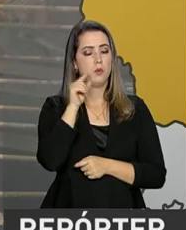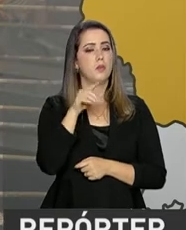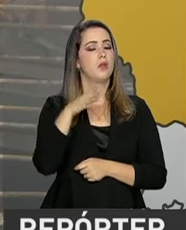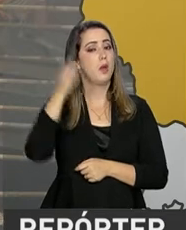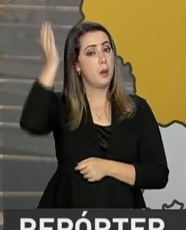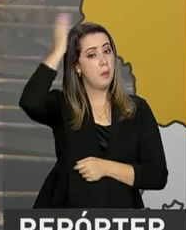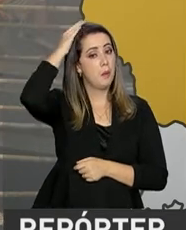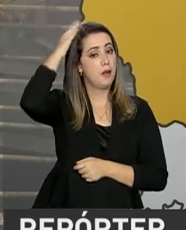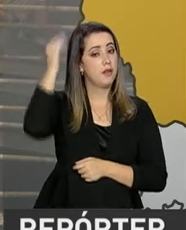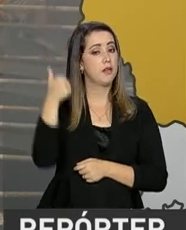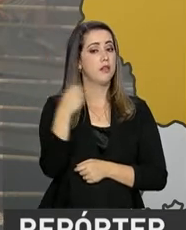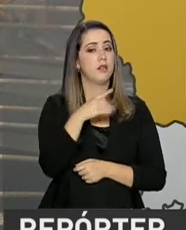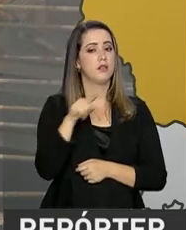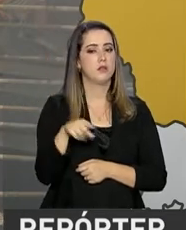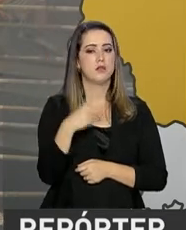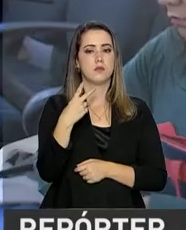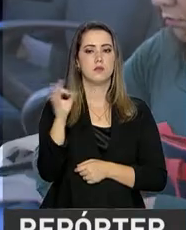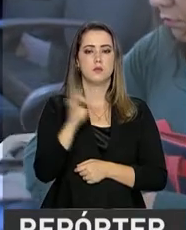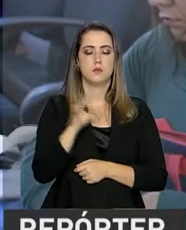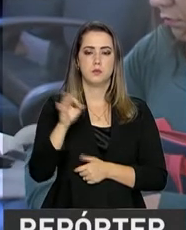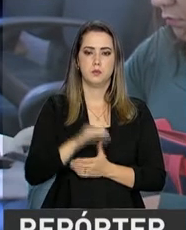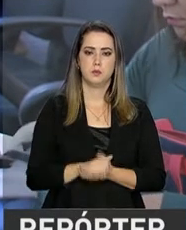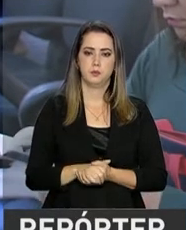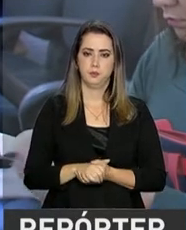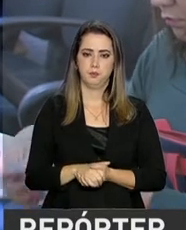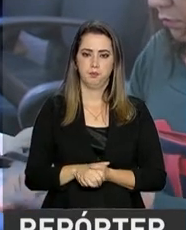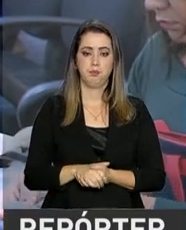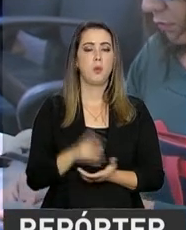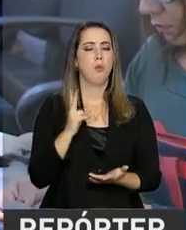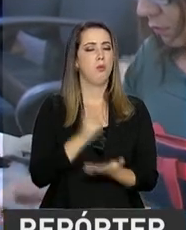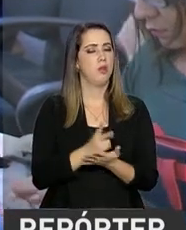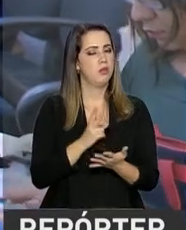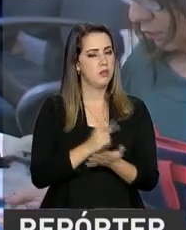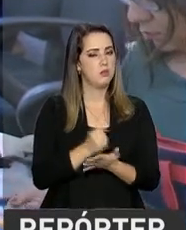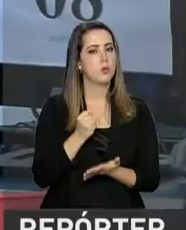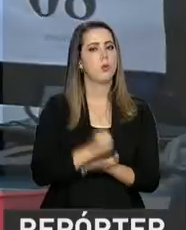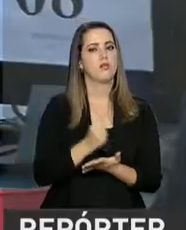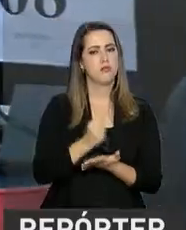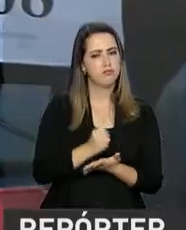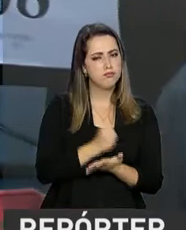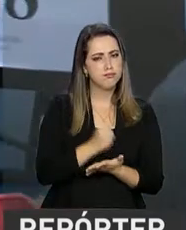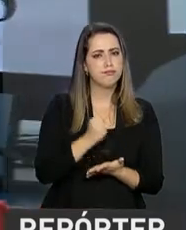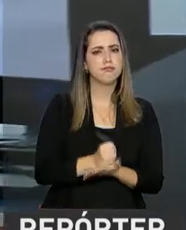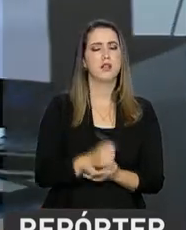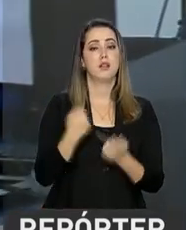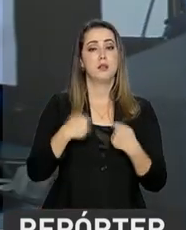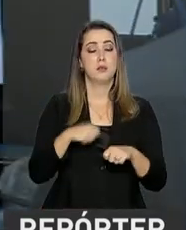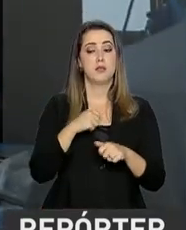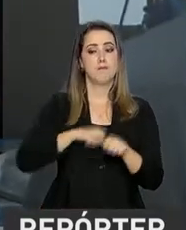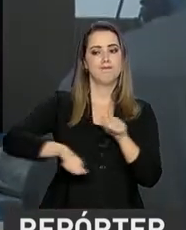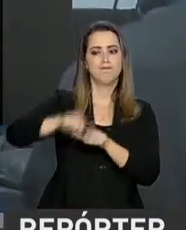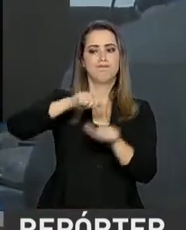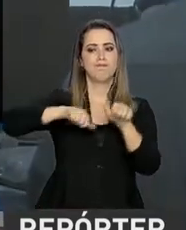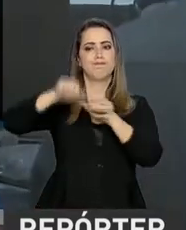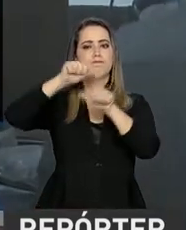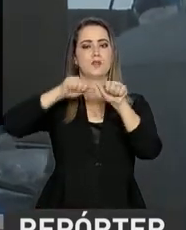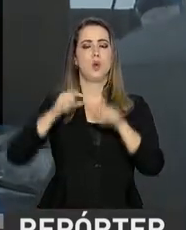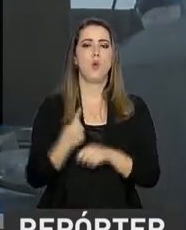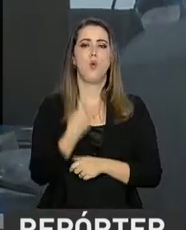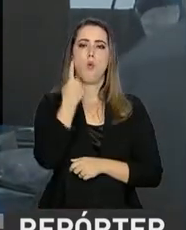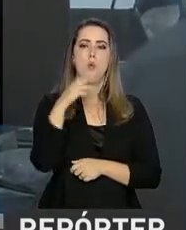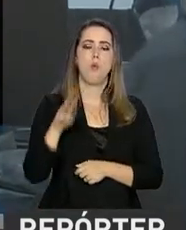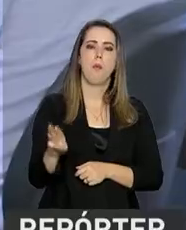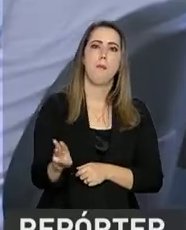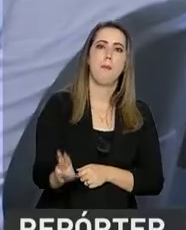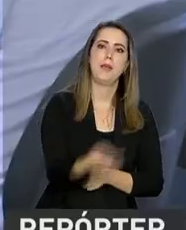com 14,2%. Mesmo com toda essa contratação, ainda existe uma rotatividade de 1 milhão